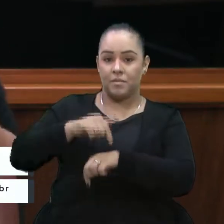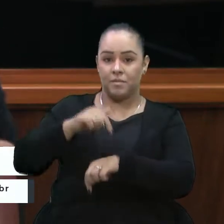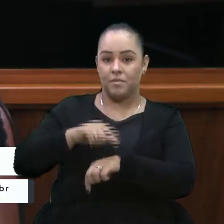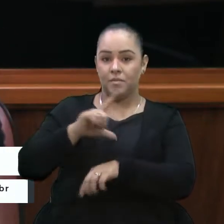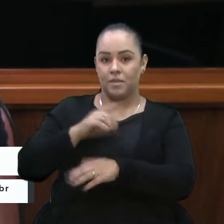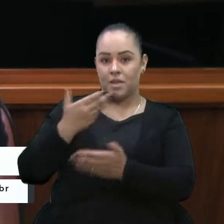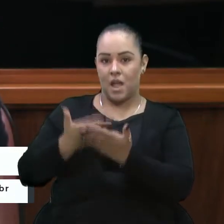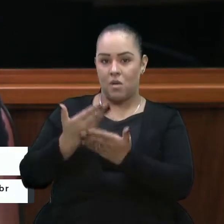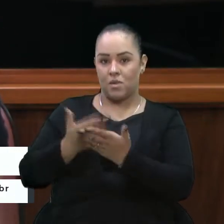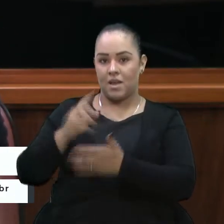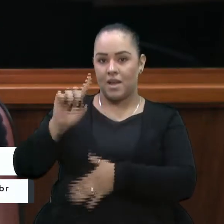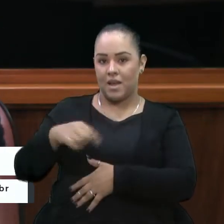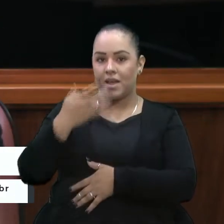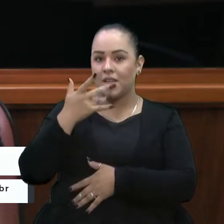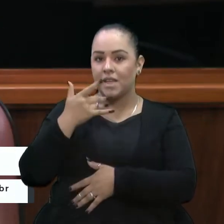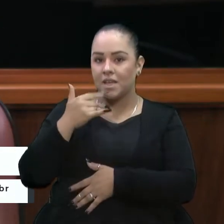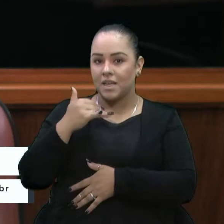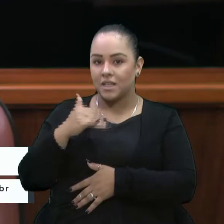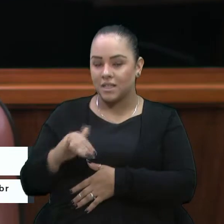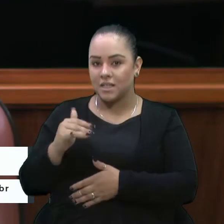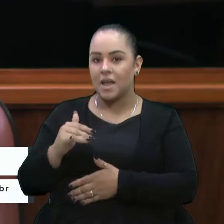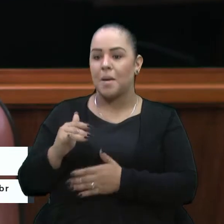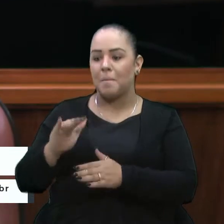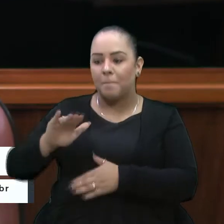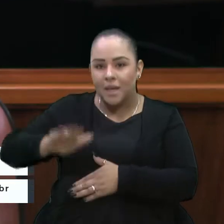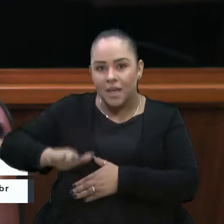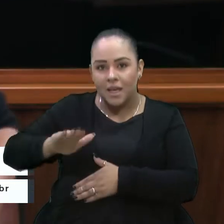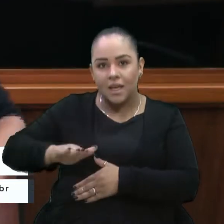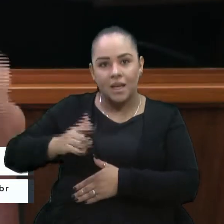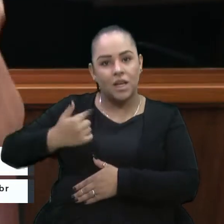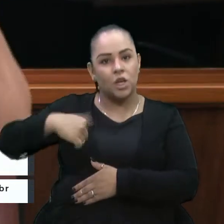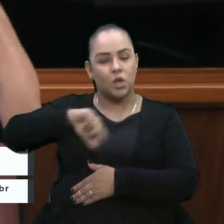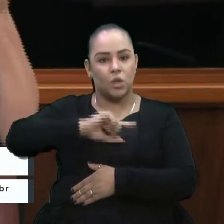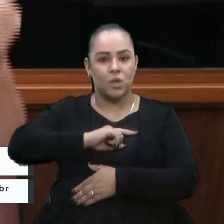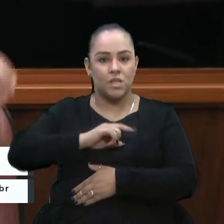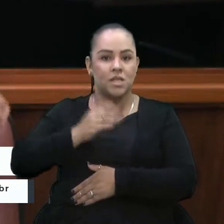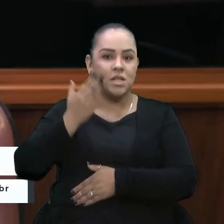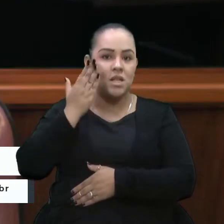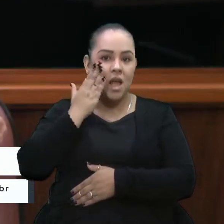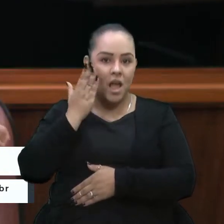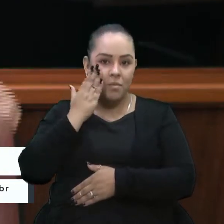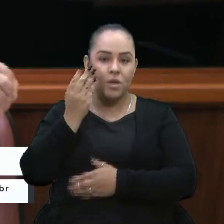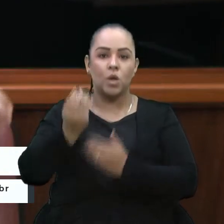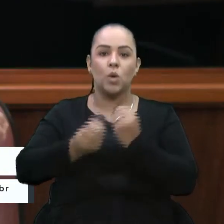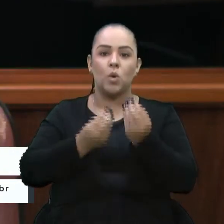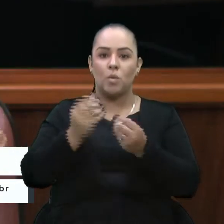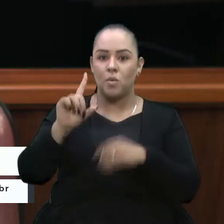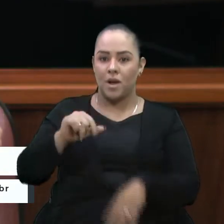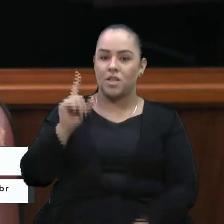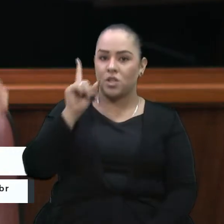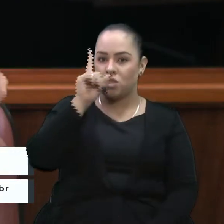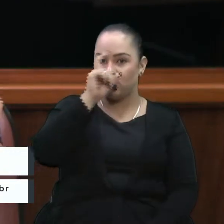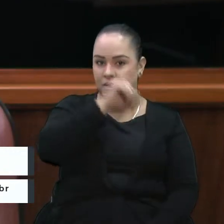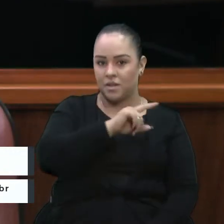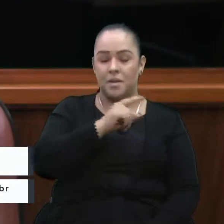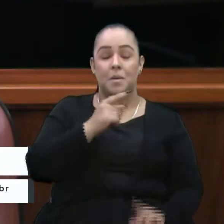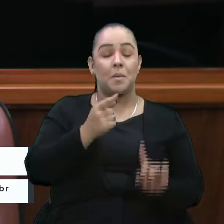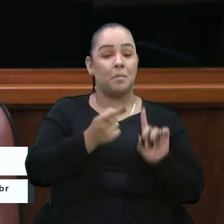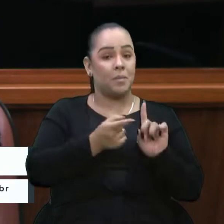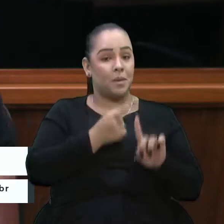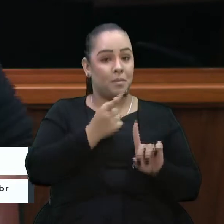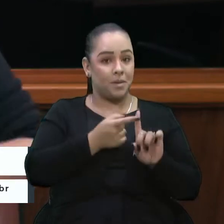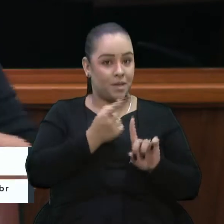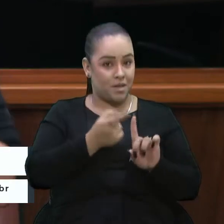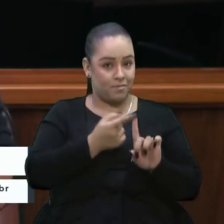a educação infantil. E a gente sabe a dificuldade que é, primeiro, de uma